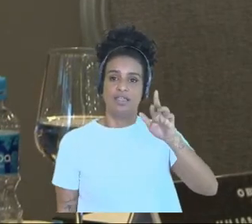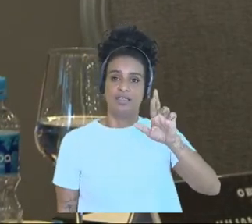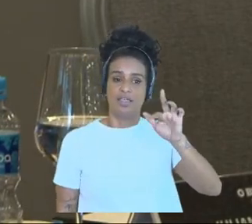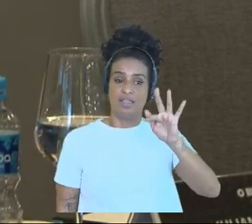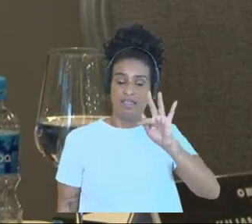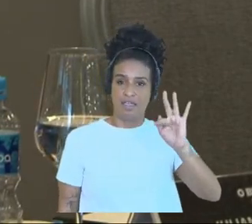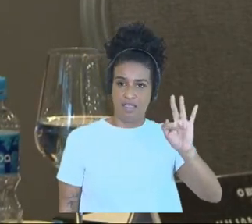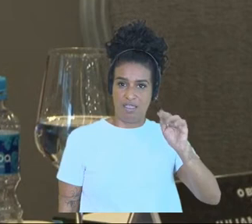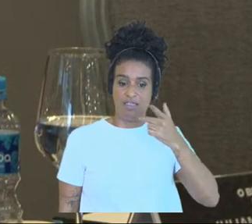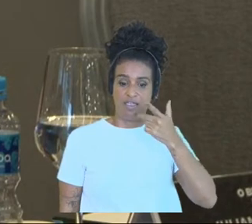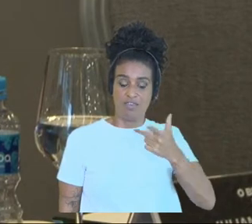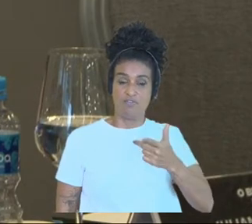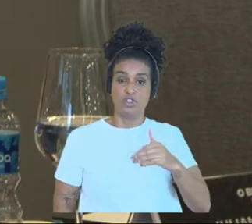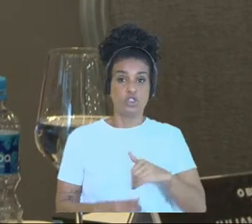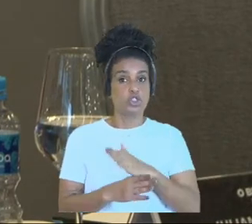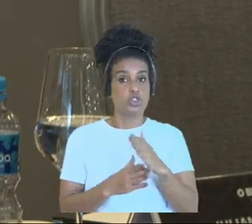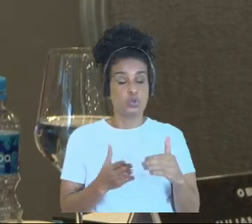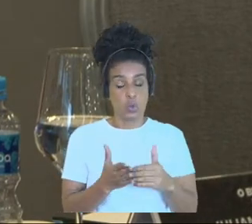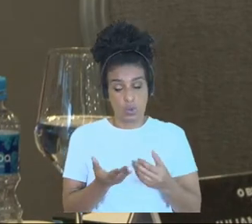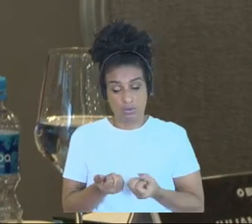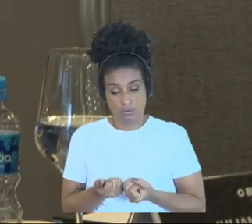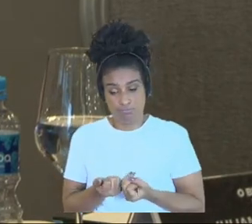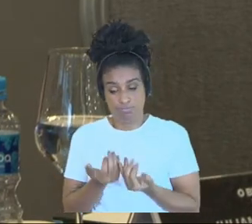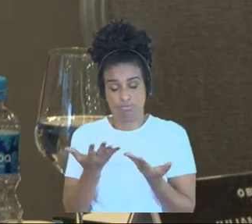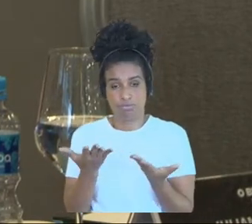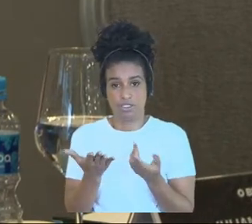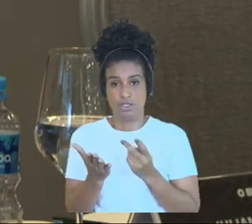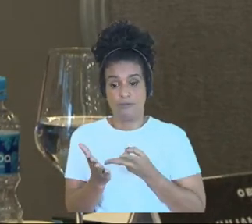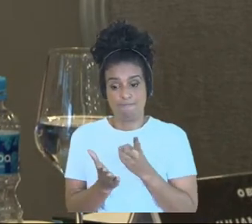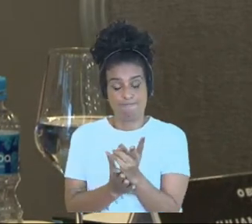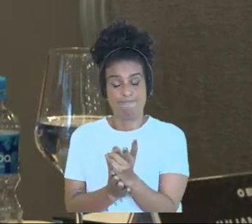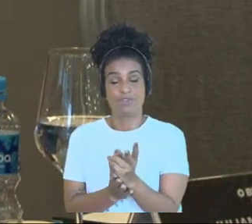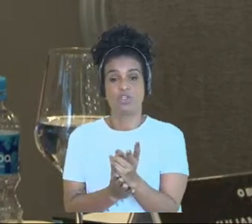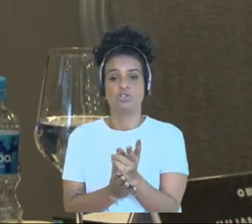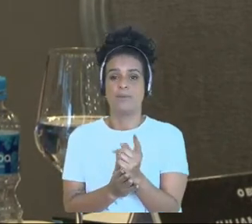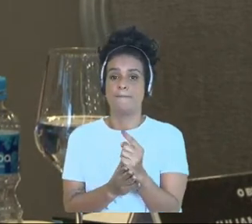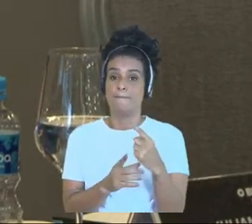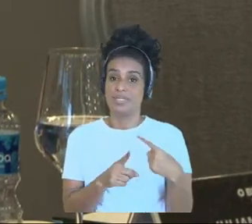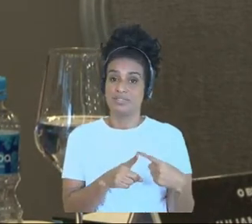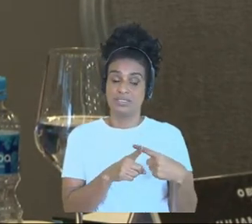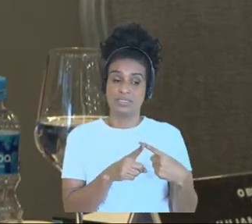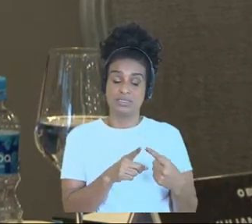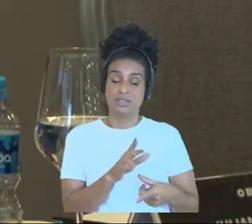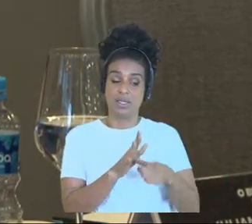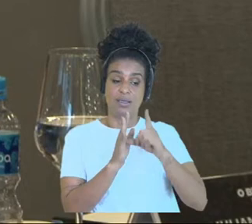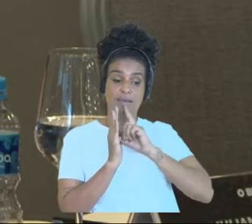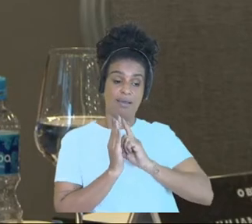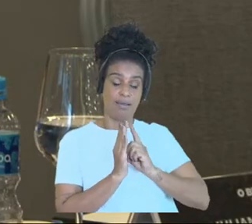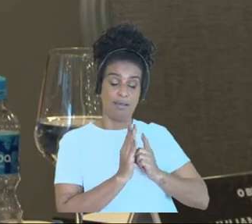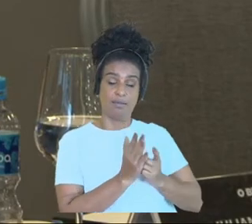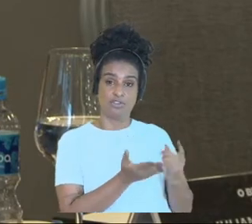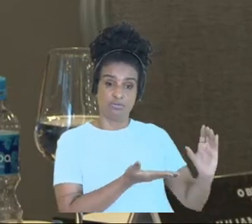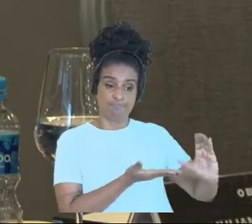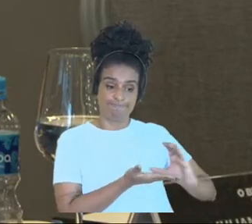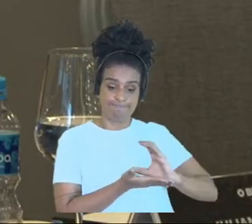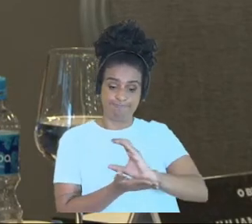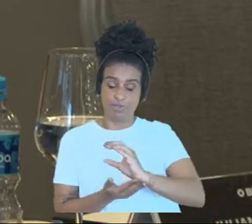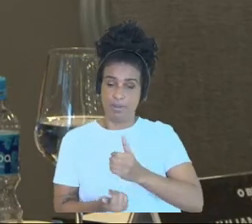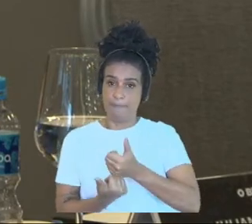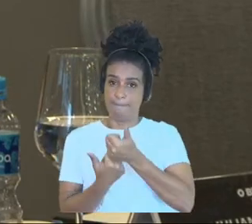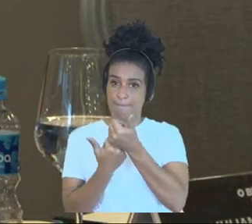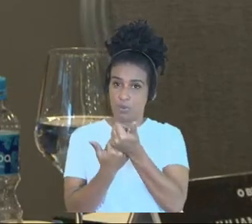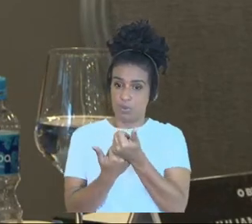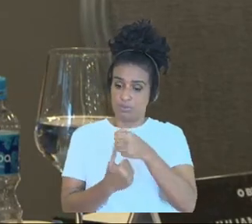que toda despesa permanente de caráter continuado, ela precisa ter uma fonte de financiamento também permanente. A gente está discutindo